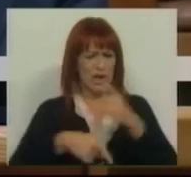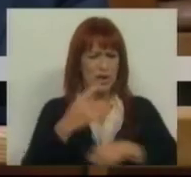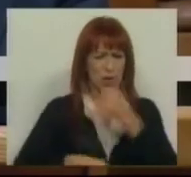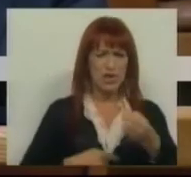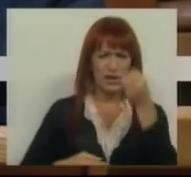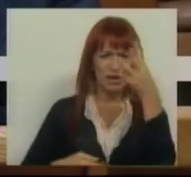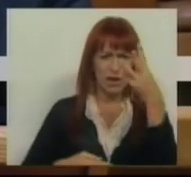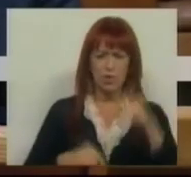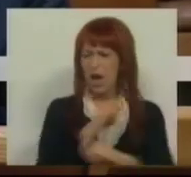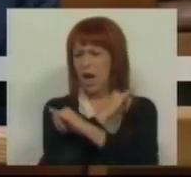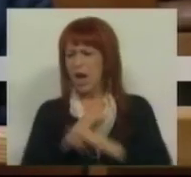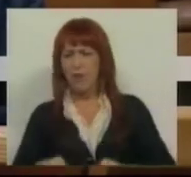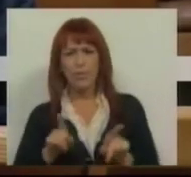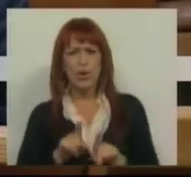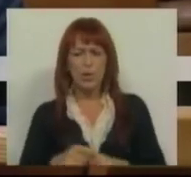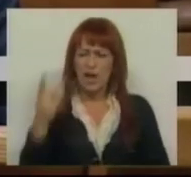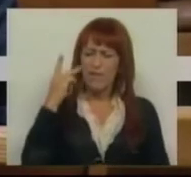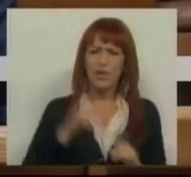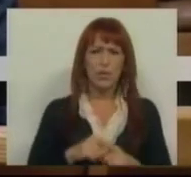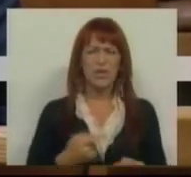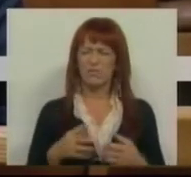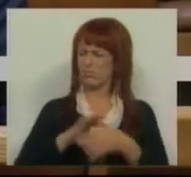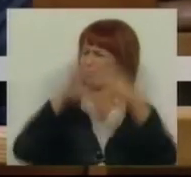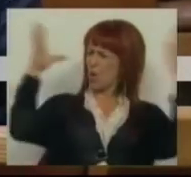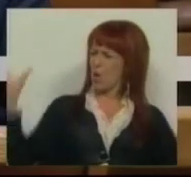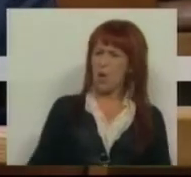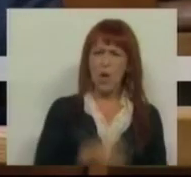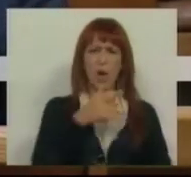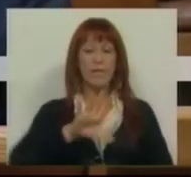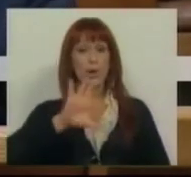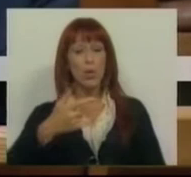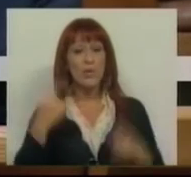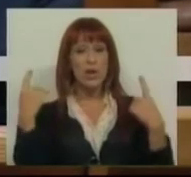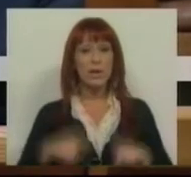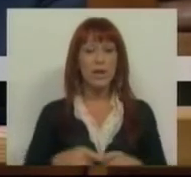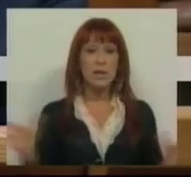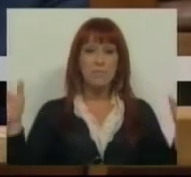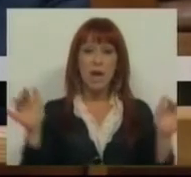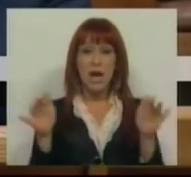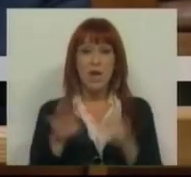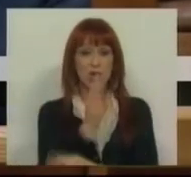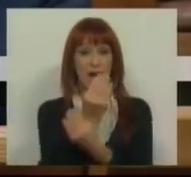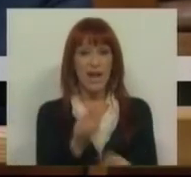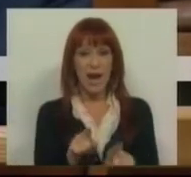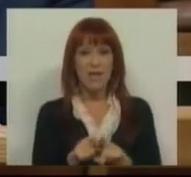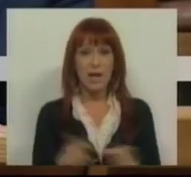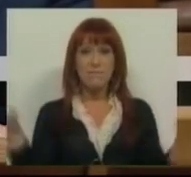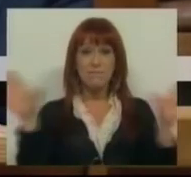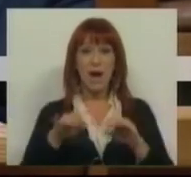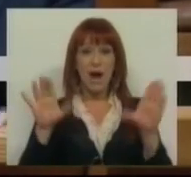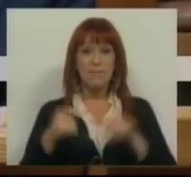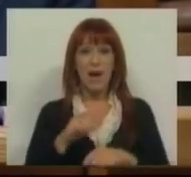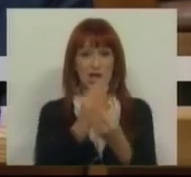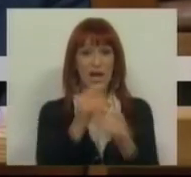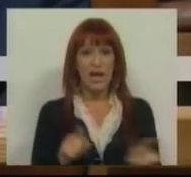3 gerações. Impossível é viver o paradoxo cruel de um país que tem cada vez menos crianças e cada vez